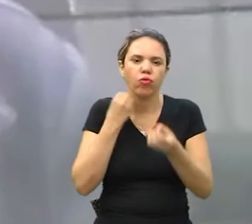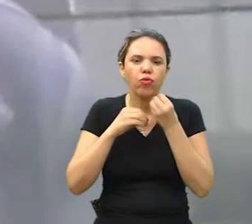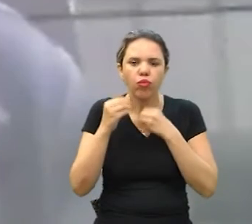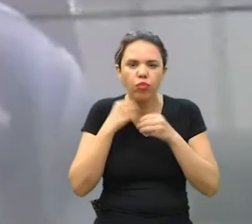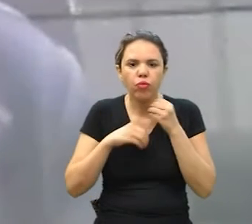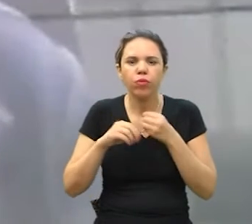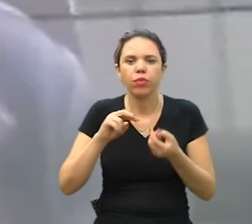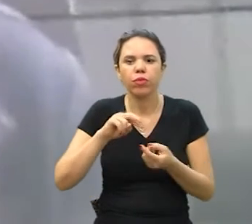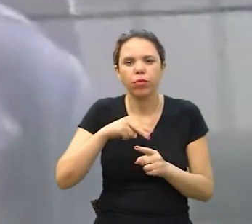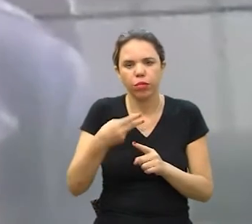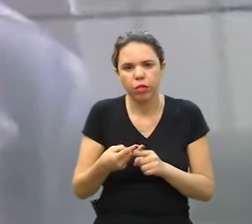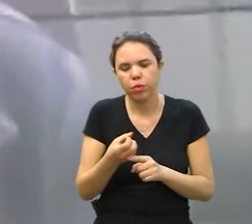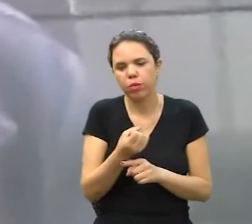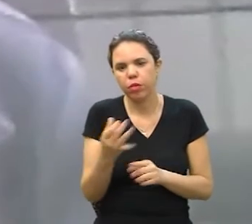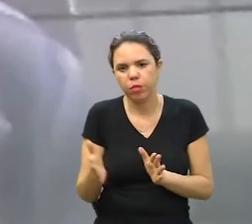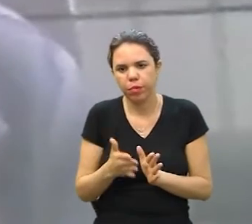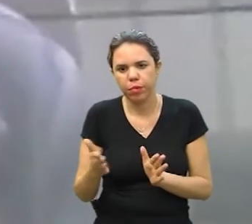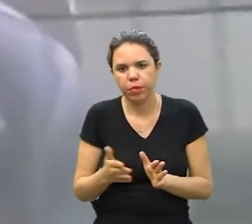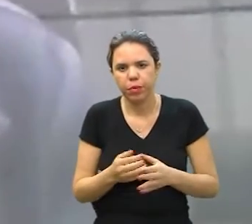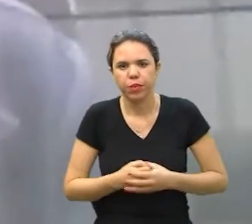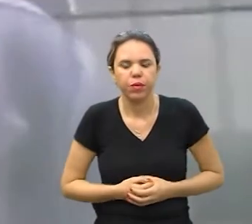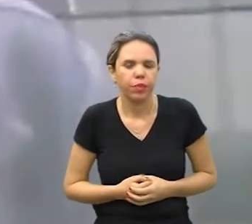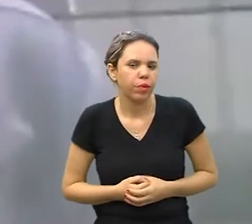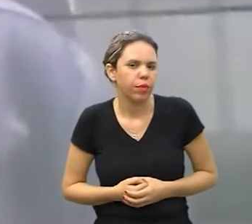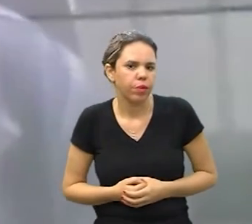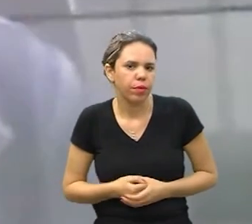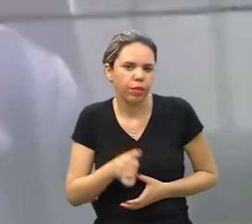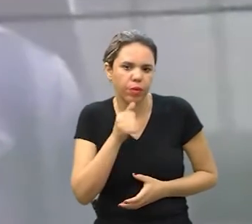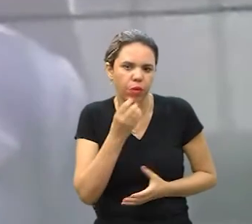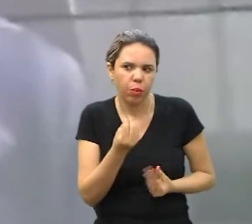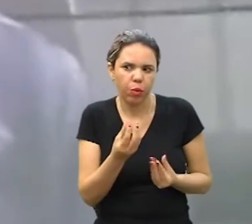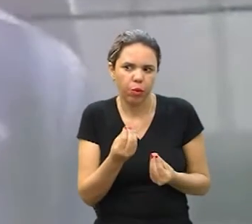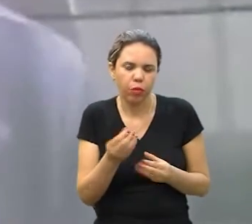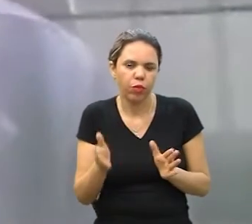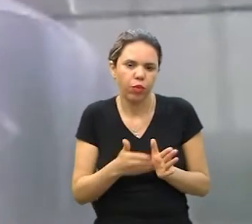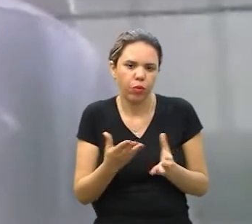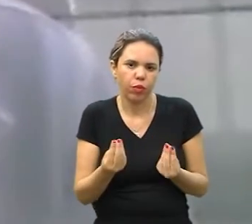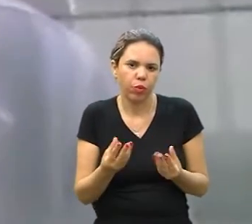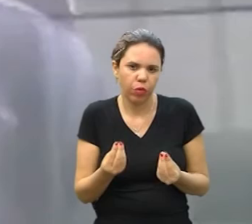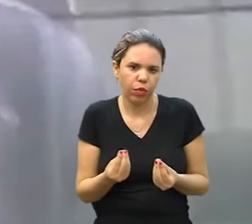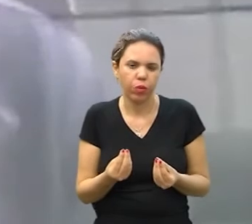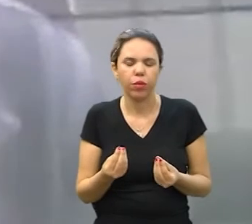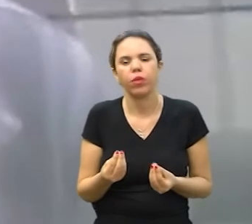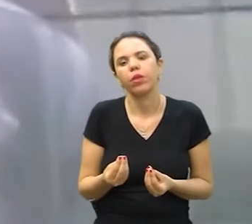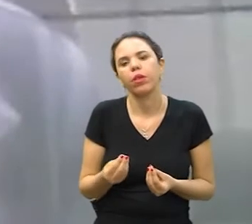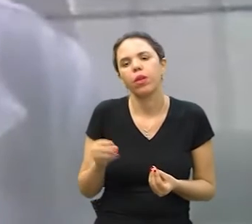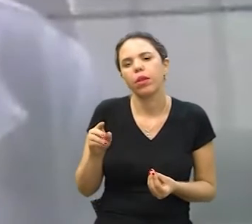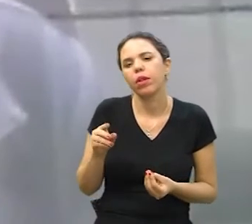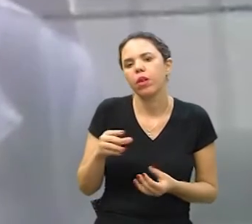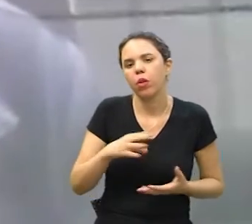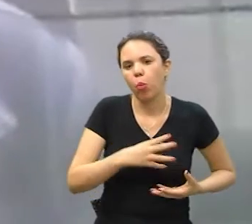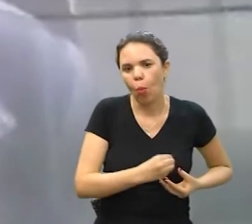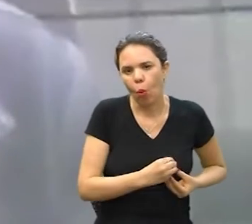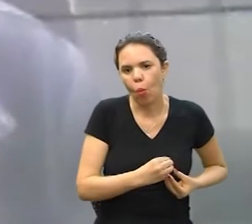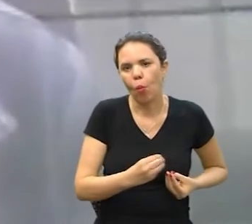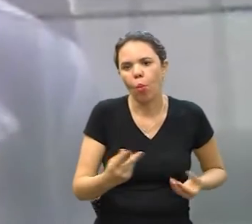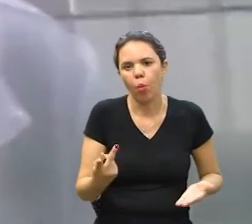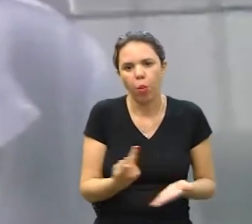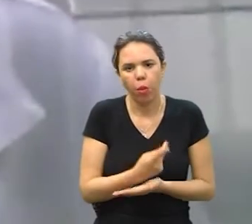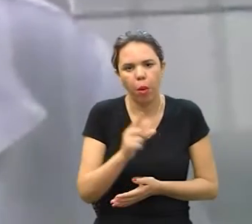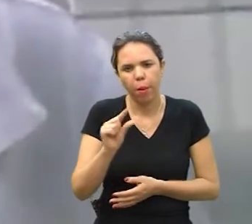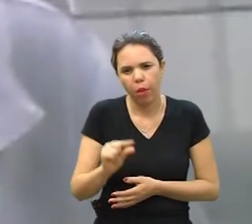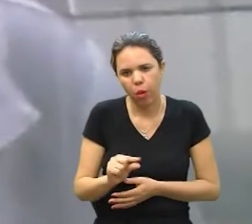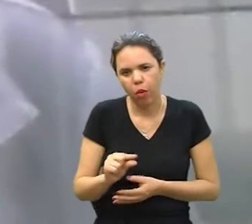prolactina. É bem assim, sabe? Pão, queijo, queijo. Sugou bastante, fabrica bastante prolactina. Sugou